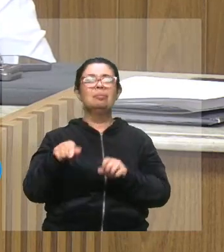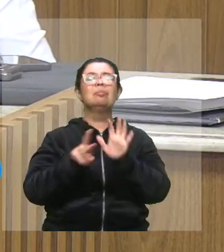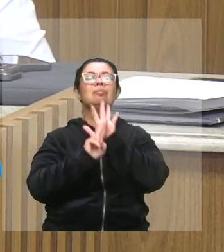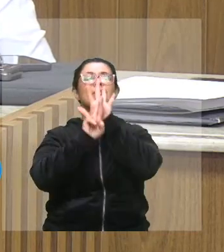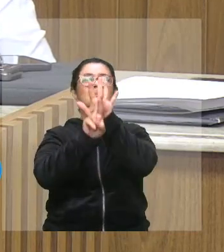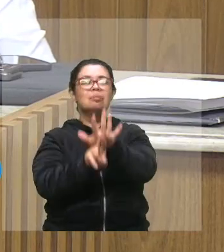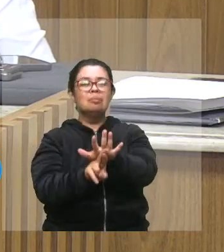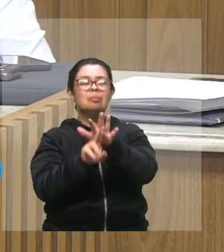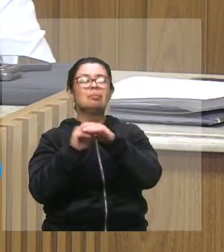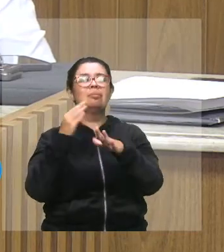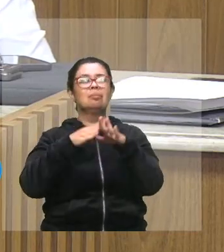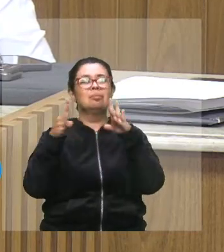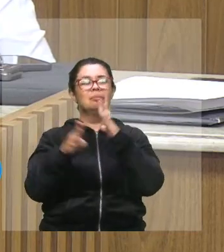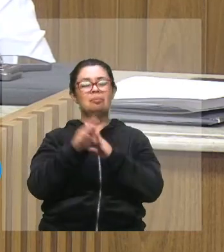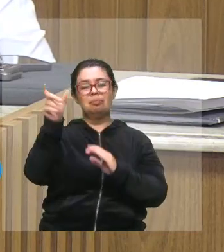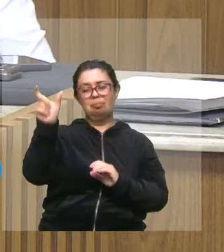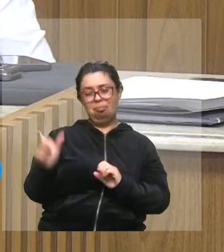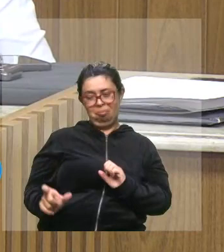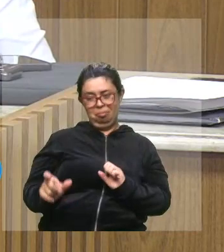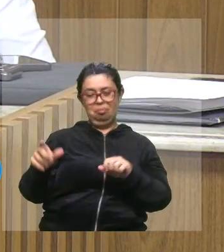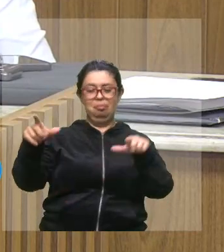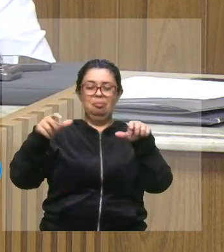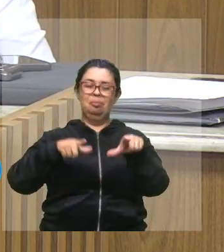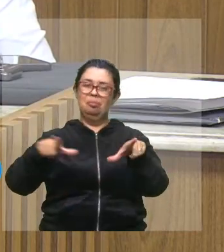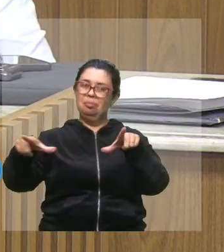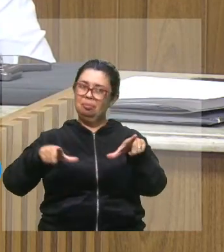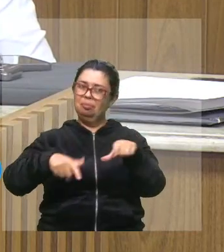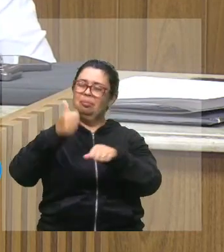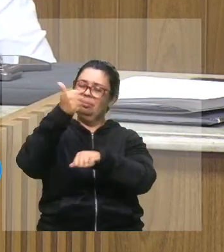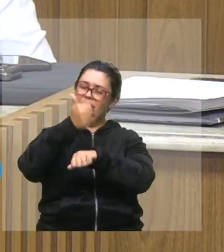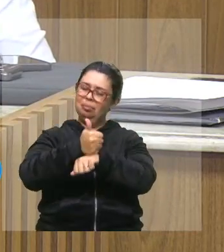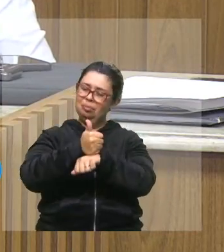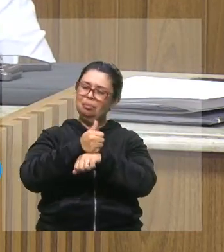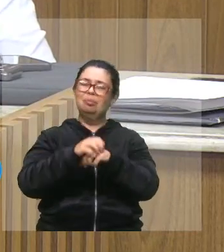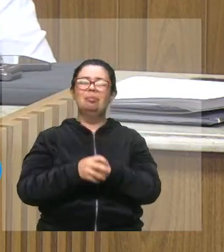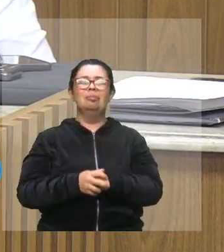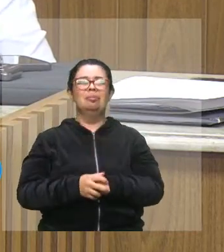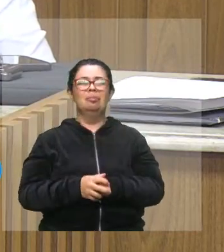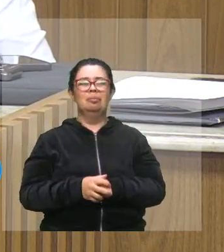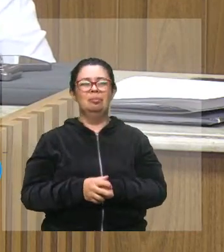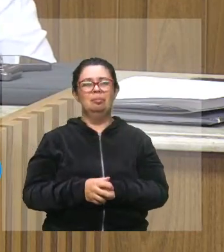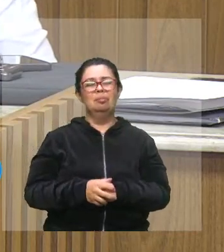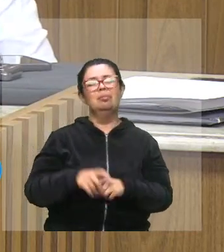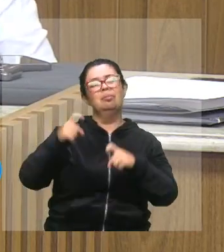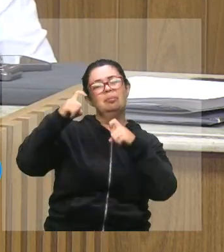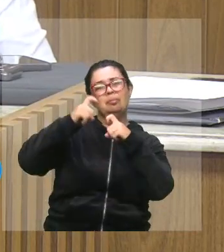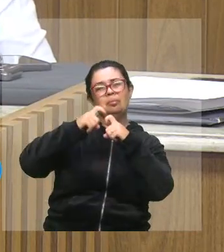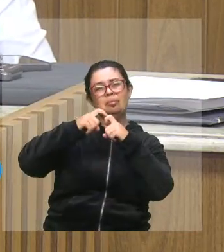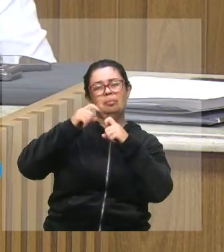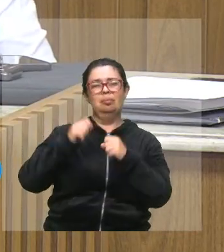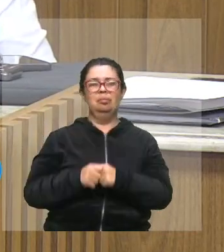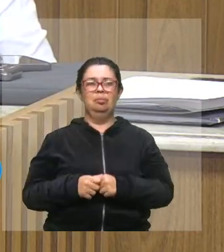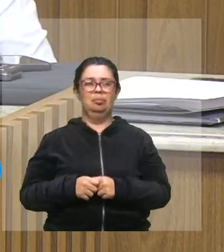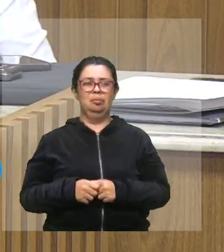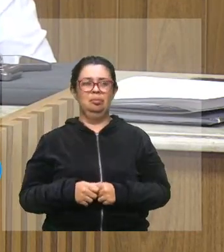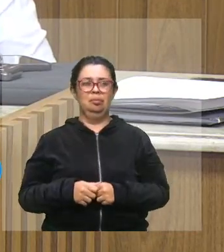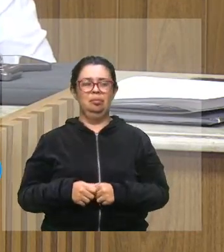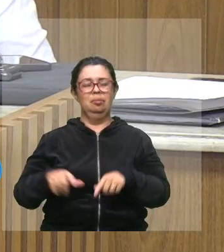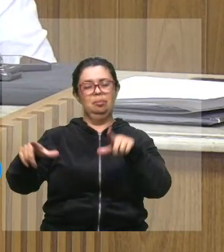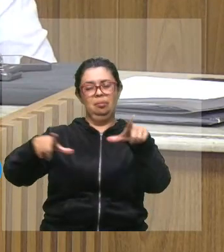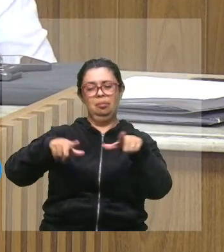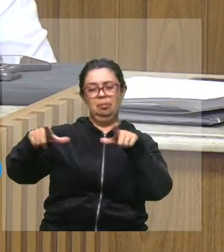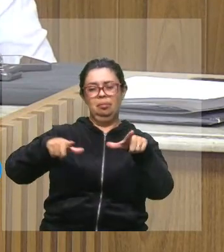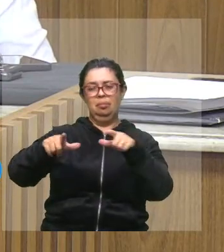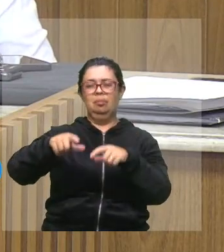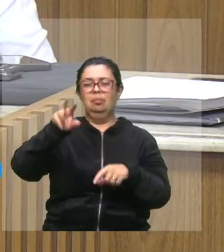representando todos aqueles funcionários, toda a equipe de médicos que ali estão